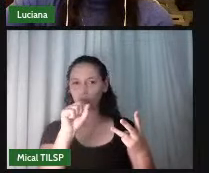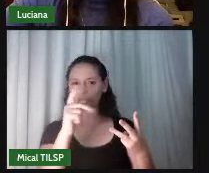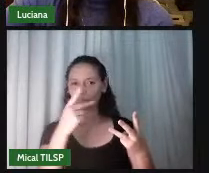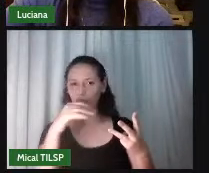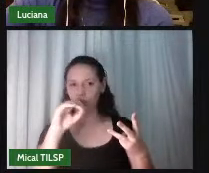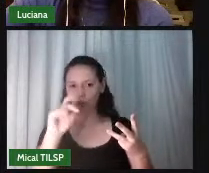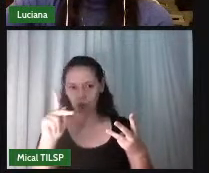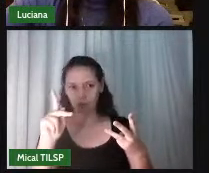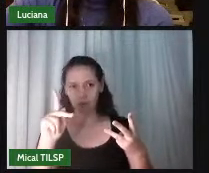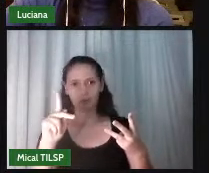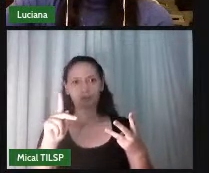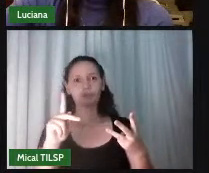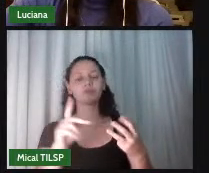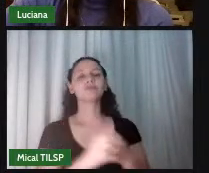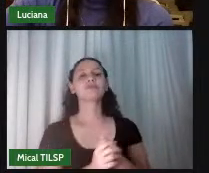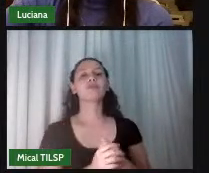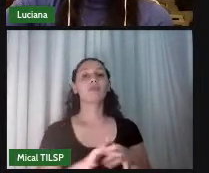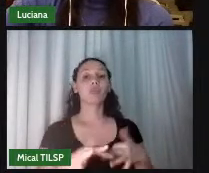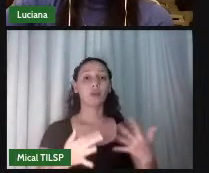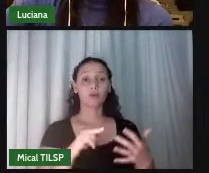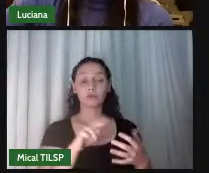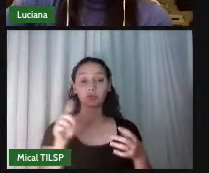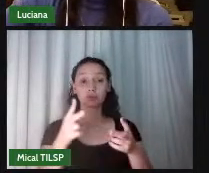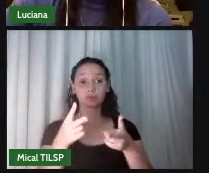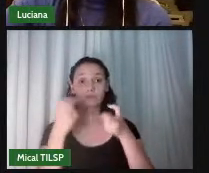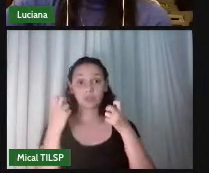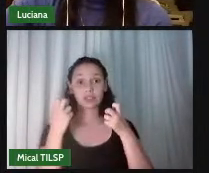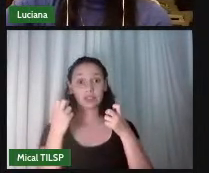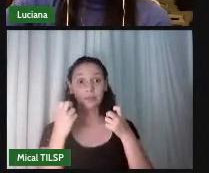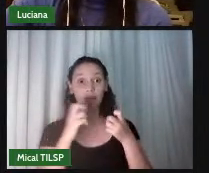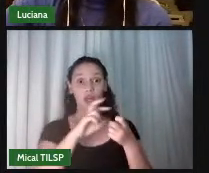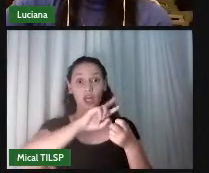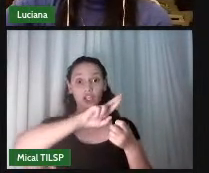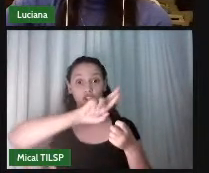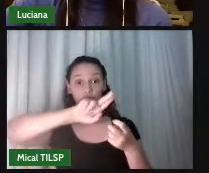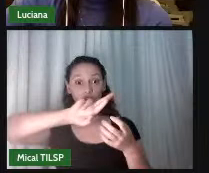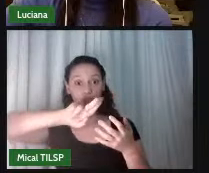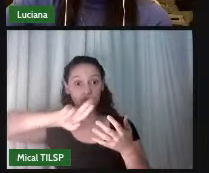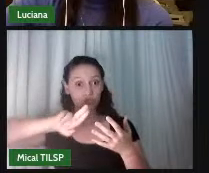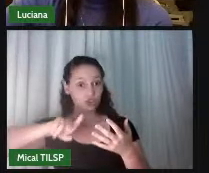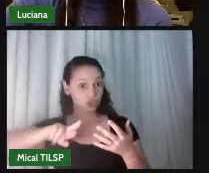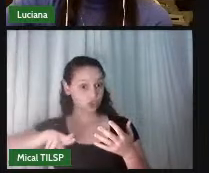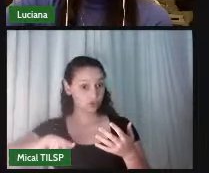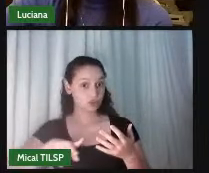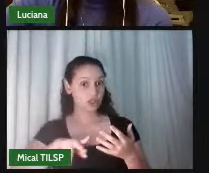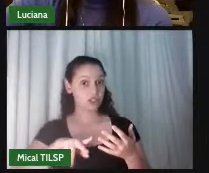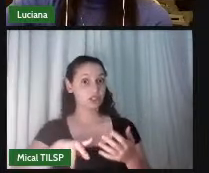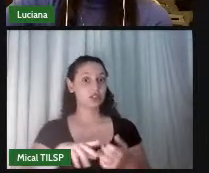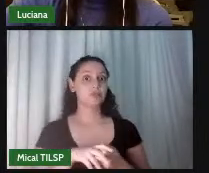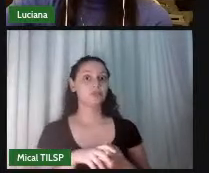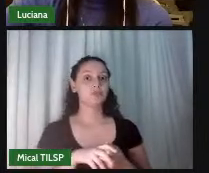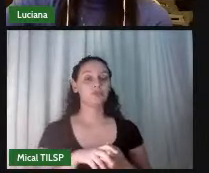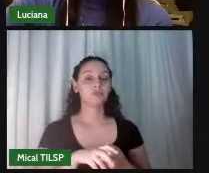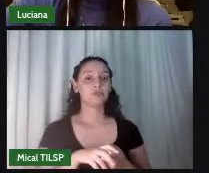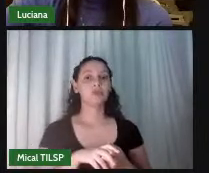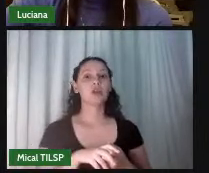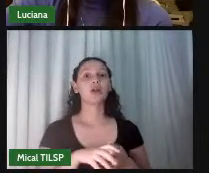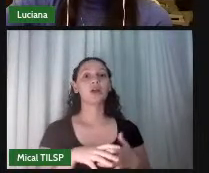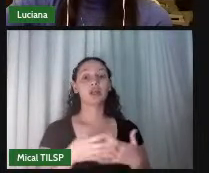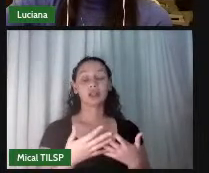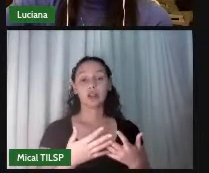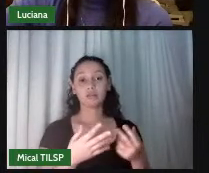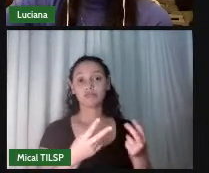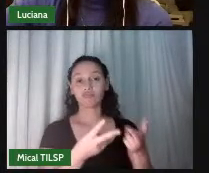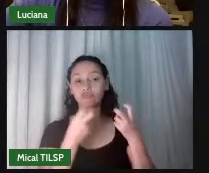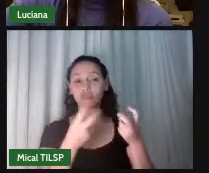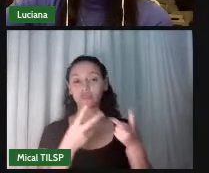Então, aqui só para vocês terem uma noção de quão diferentes são os nossos materiais, né? As resinas compostas. Aqui são todas da cor A2, então dá para a gente ver